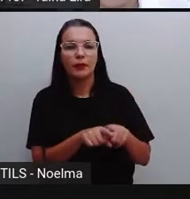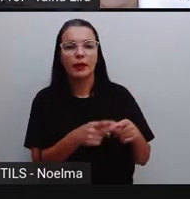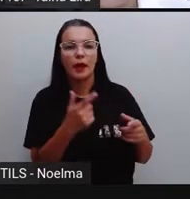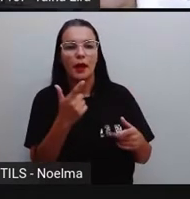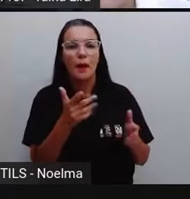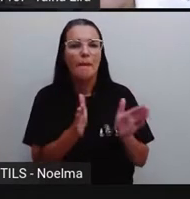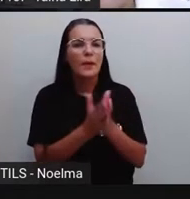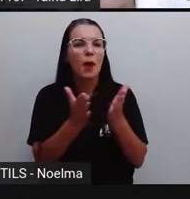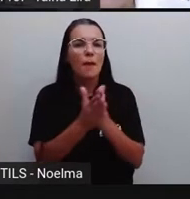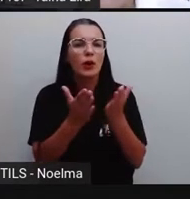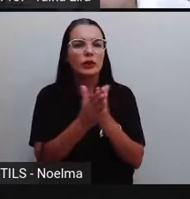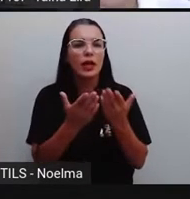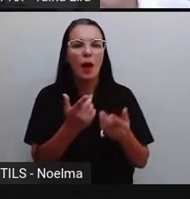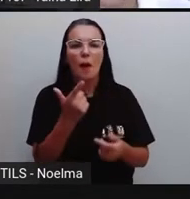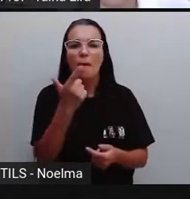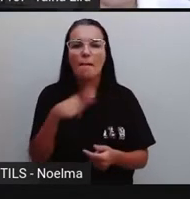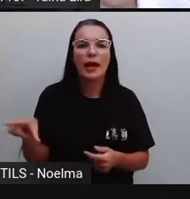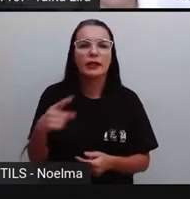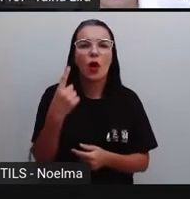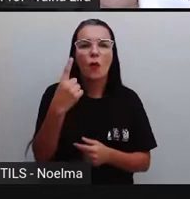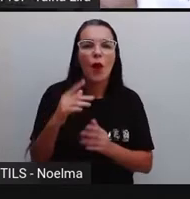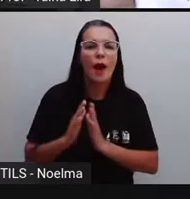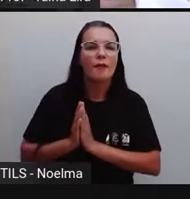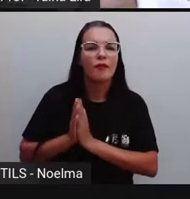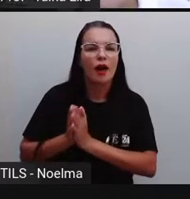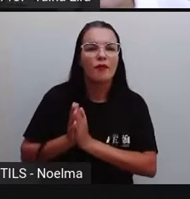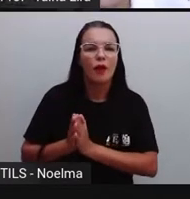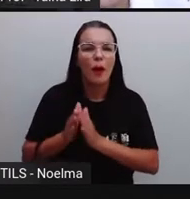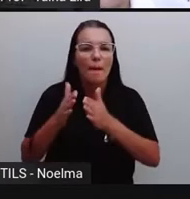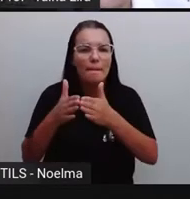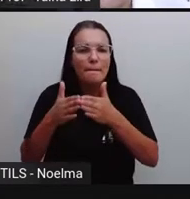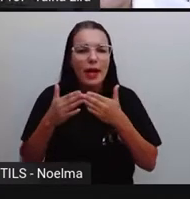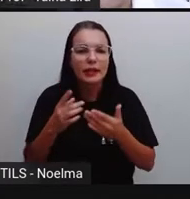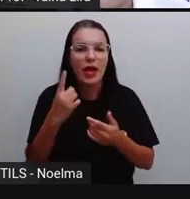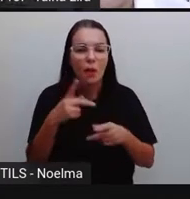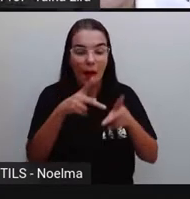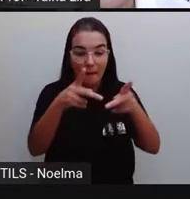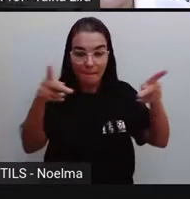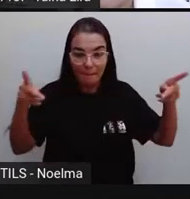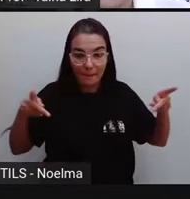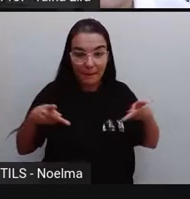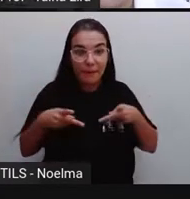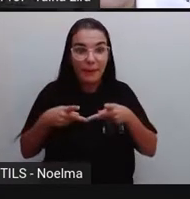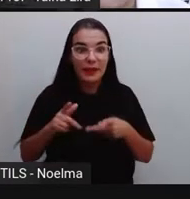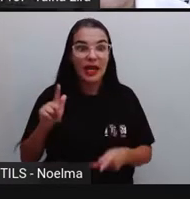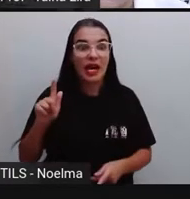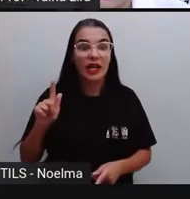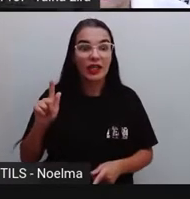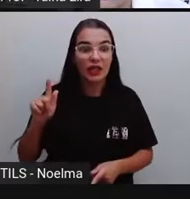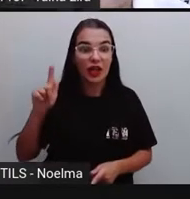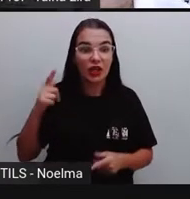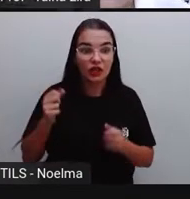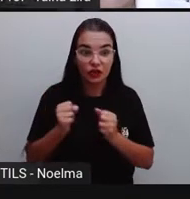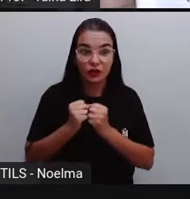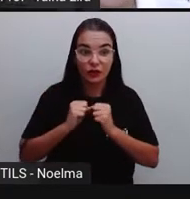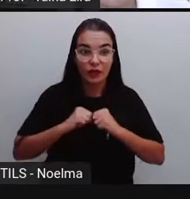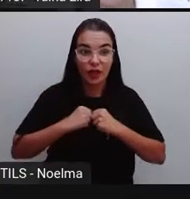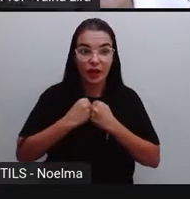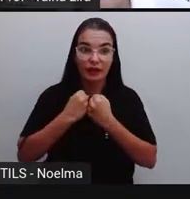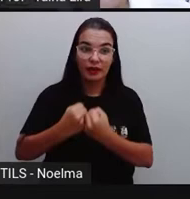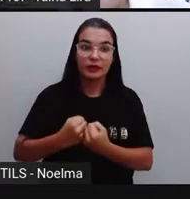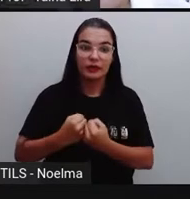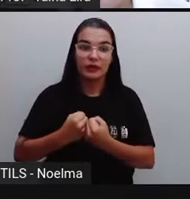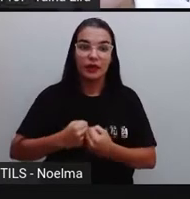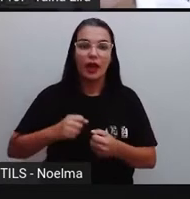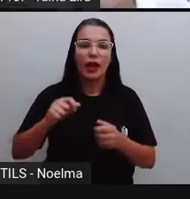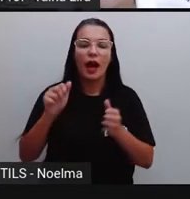por favor. Peça uma pizza G, G, no caso aí está indicando que é a pizza grande, tá? Pelo